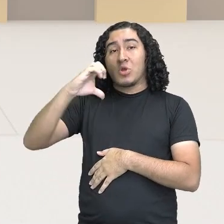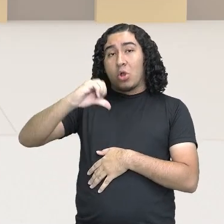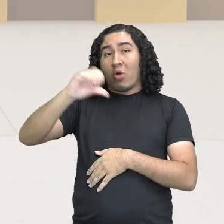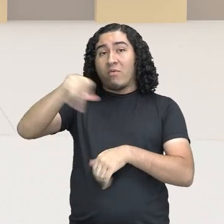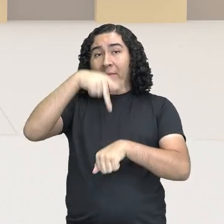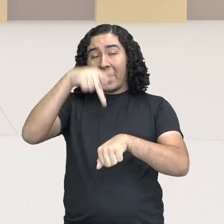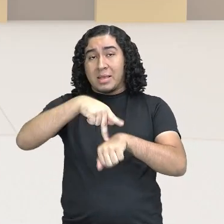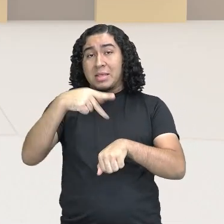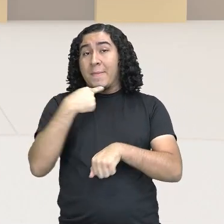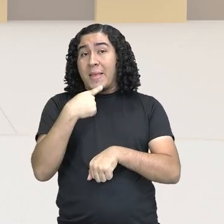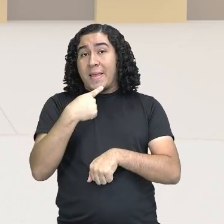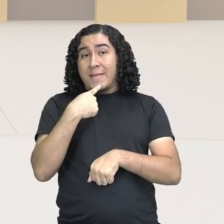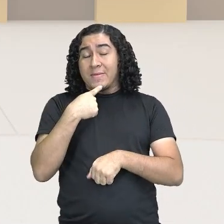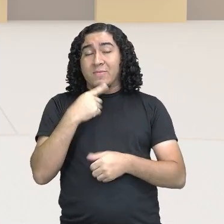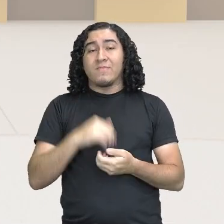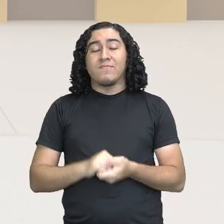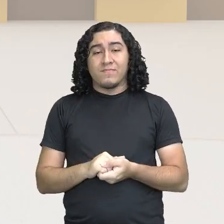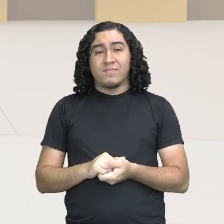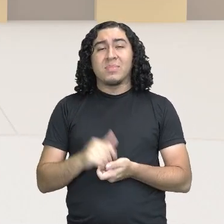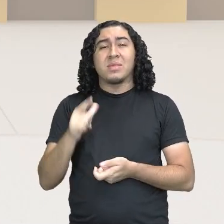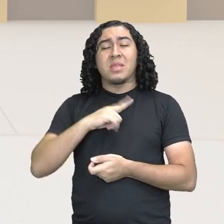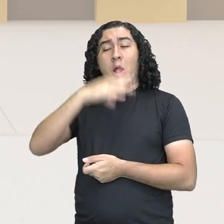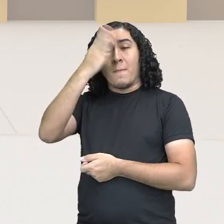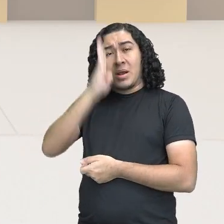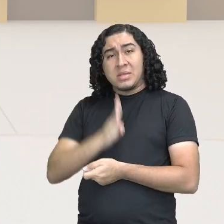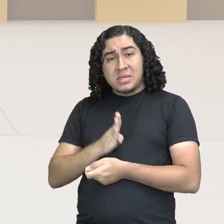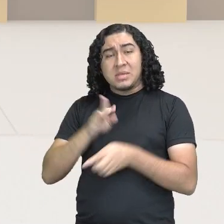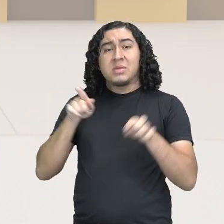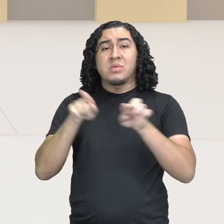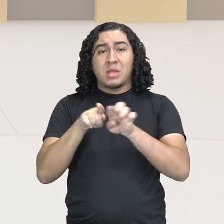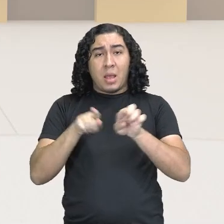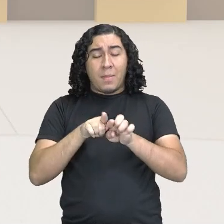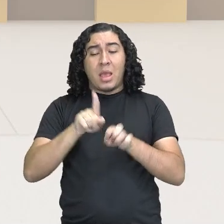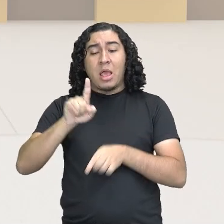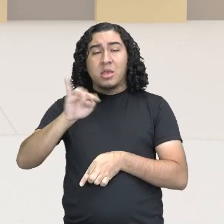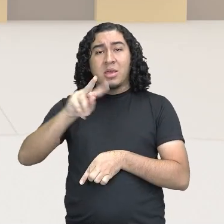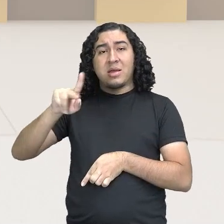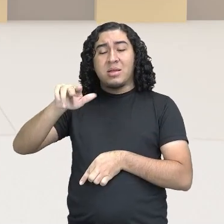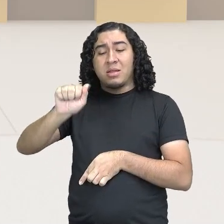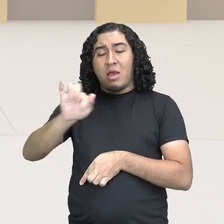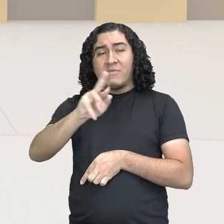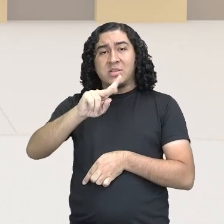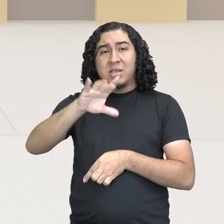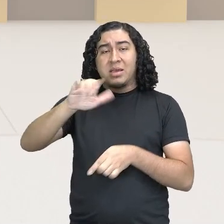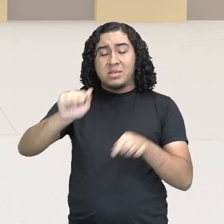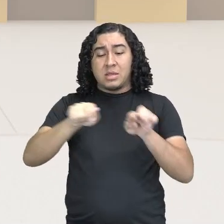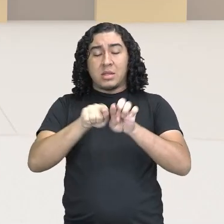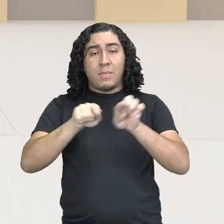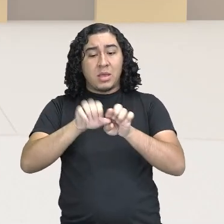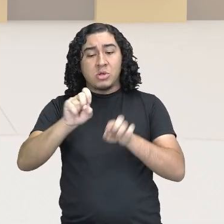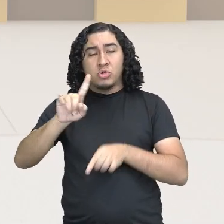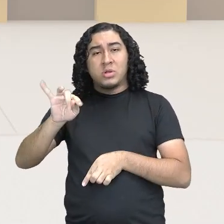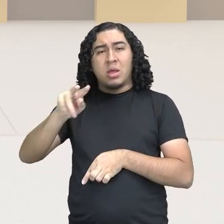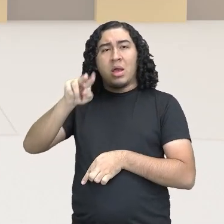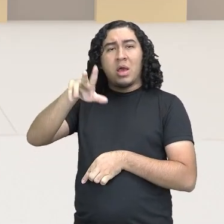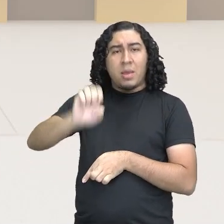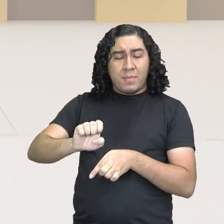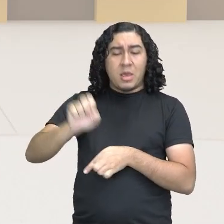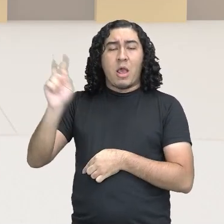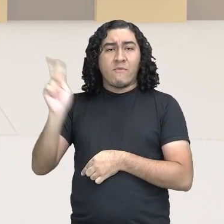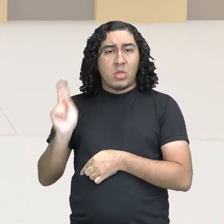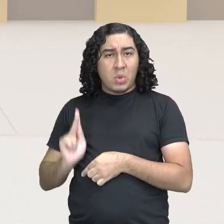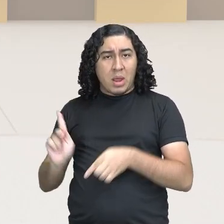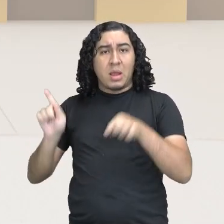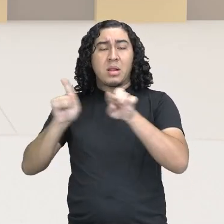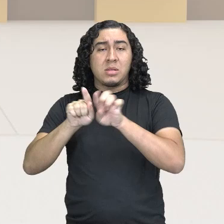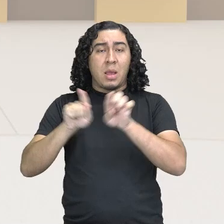países, não é, professora? Então, nós temos aí o Brasil, a Guiana Francesa, Suriname, a Guiana, Venezuela,